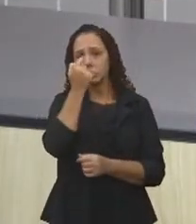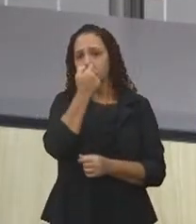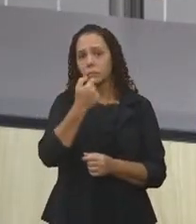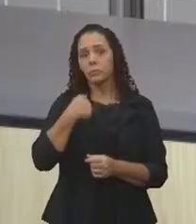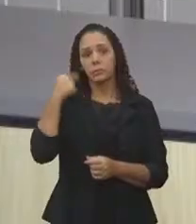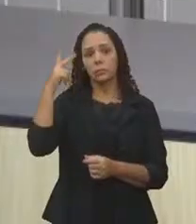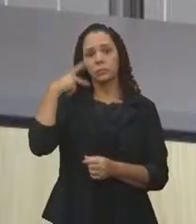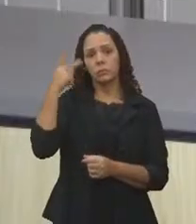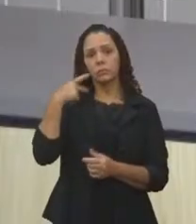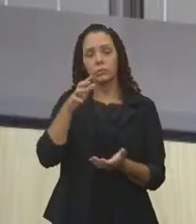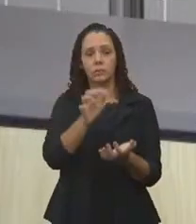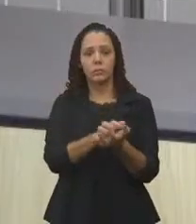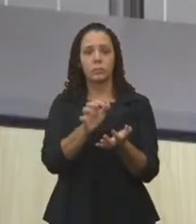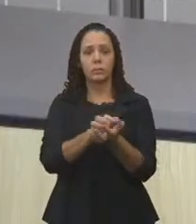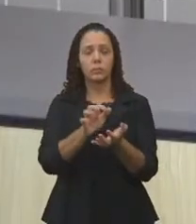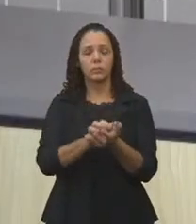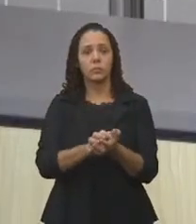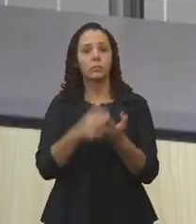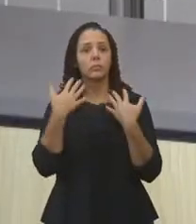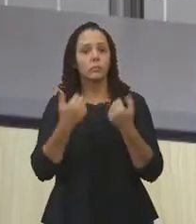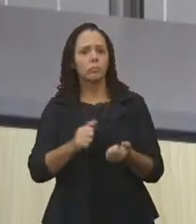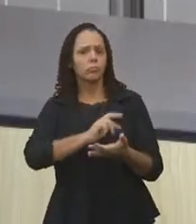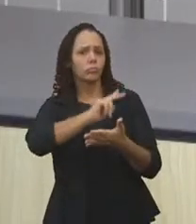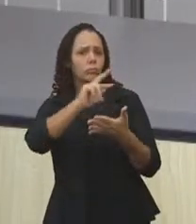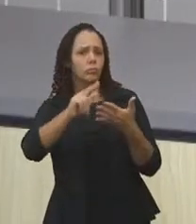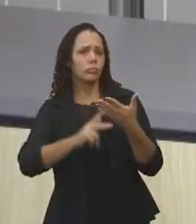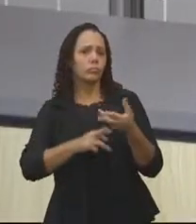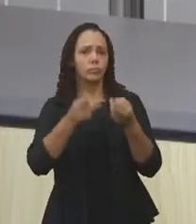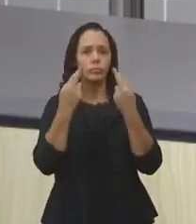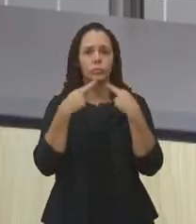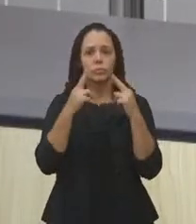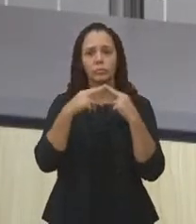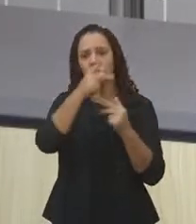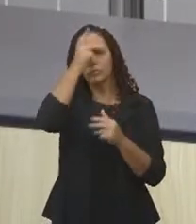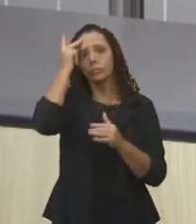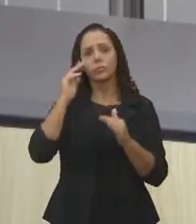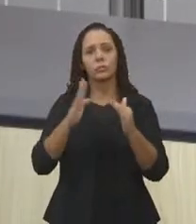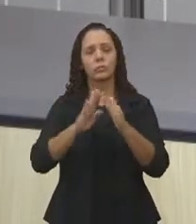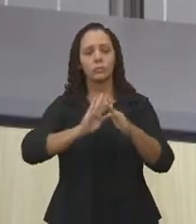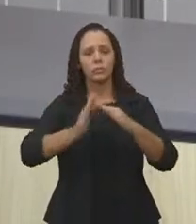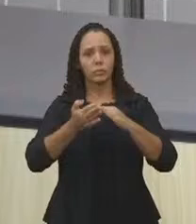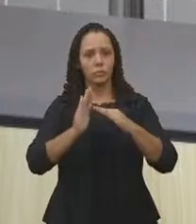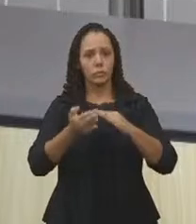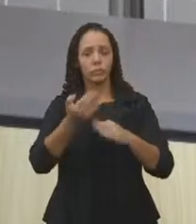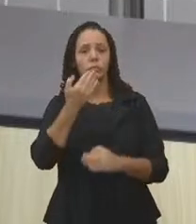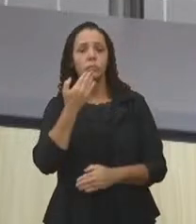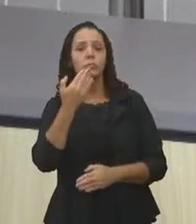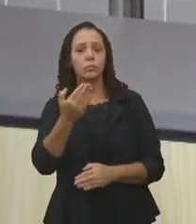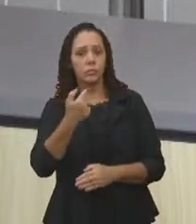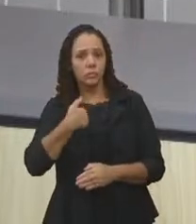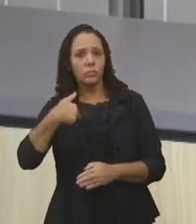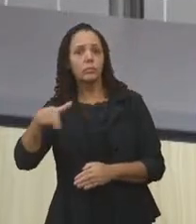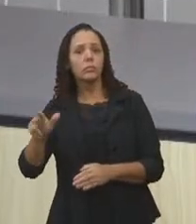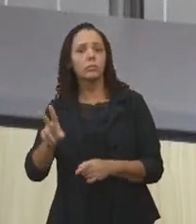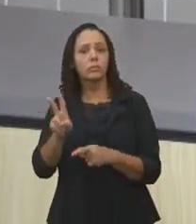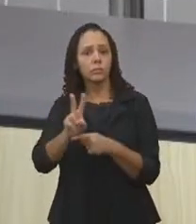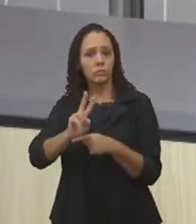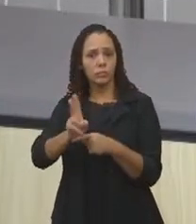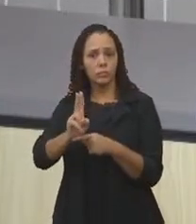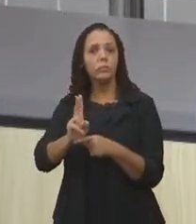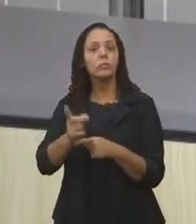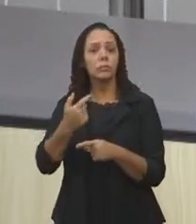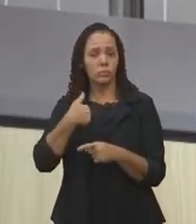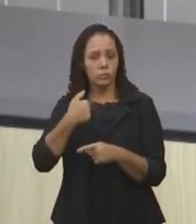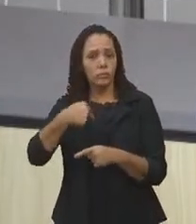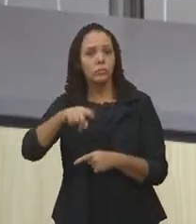de Jacareí e recebi tantas reclamações de moradores que me pediram que fosse fazer a fiscalização, que eu